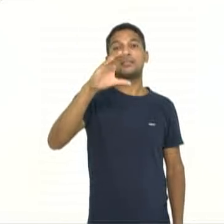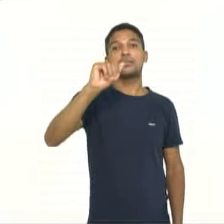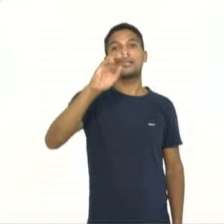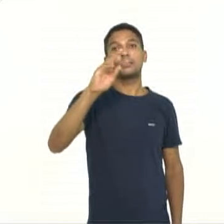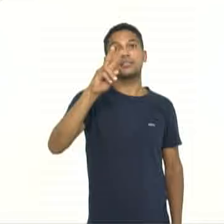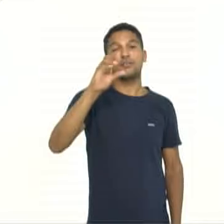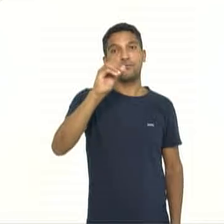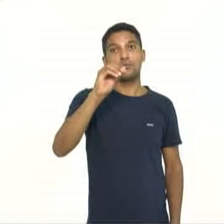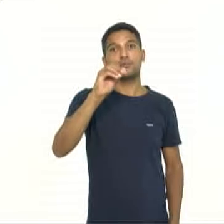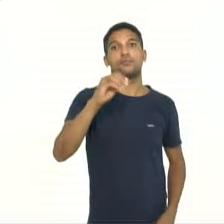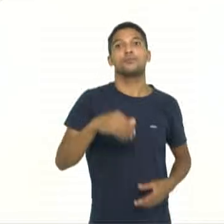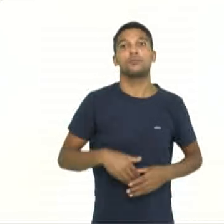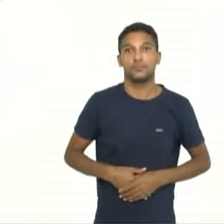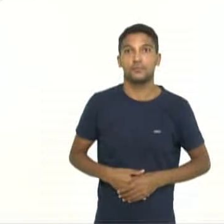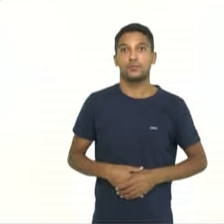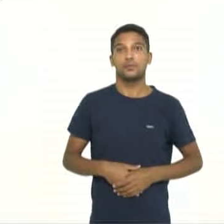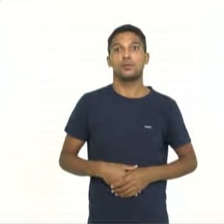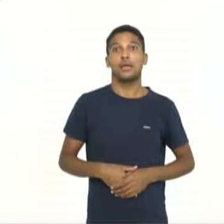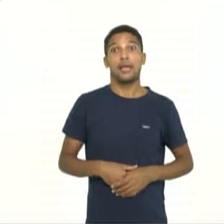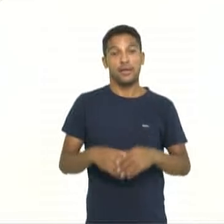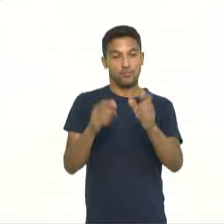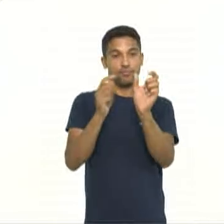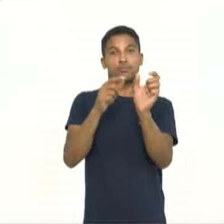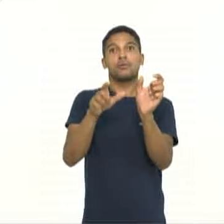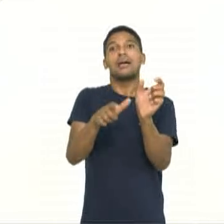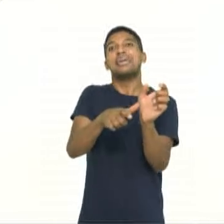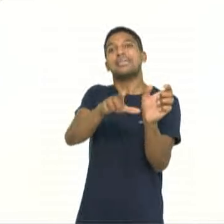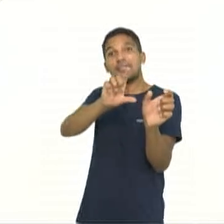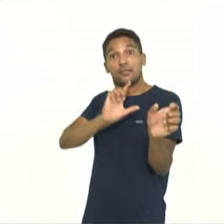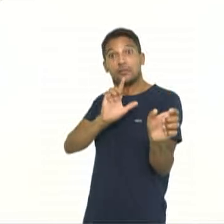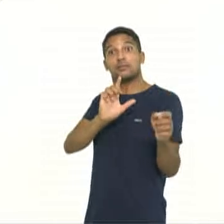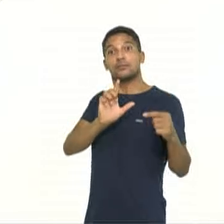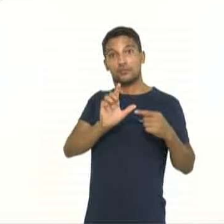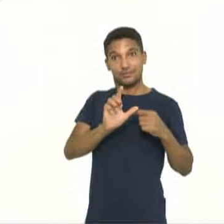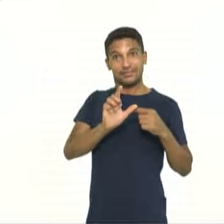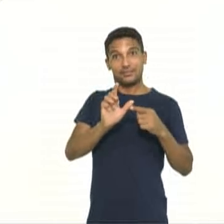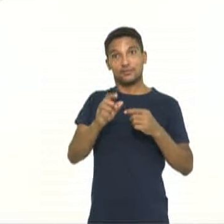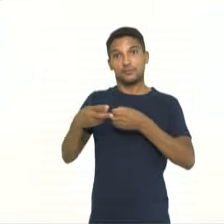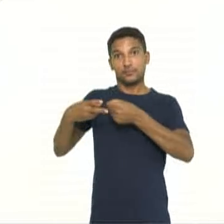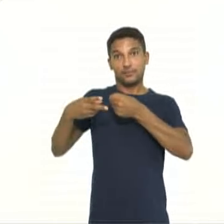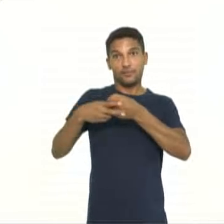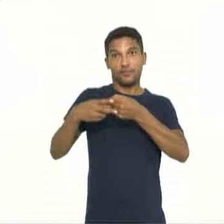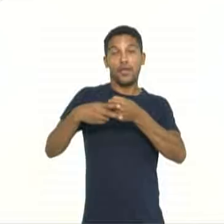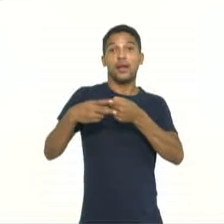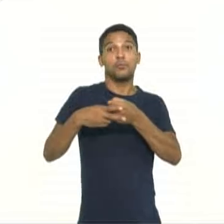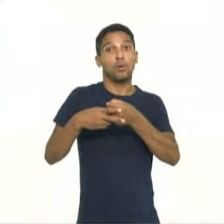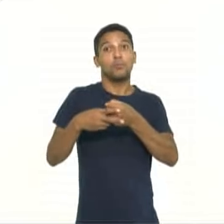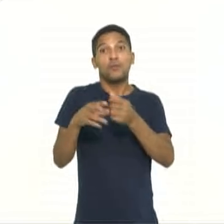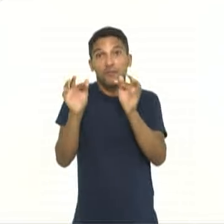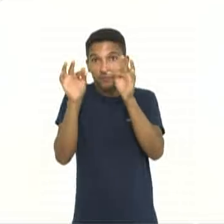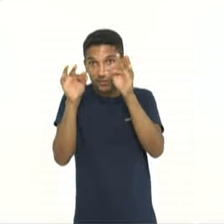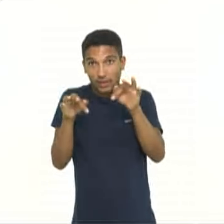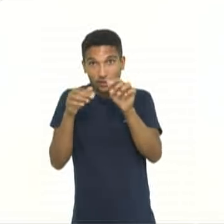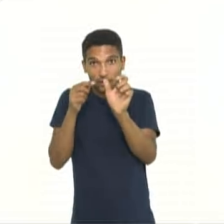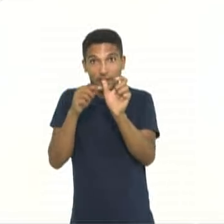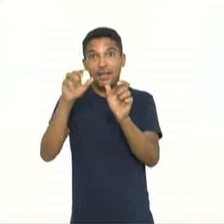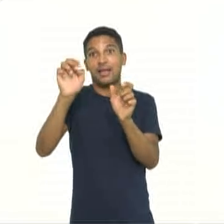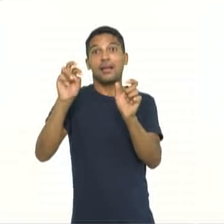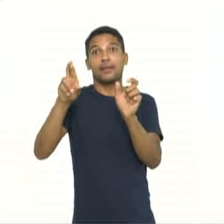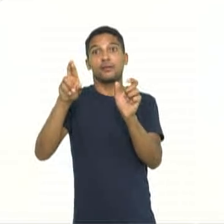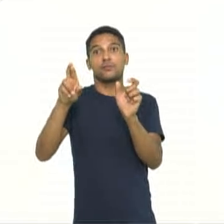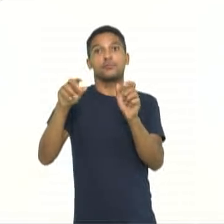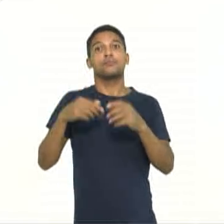no infinitivo, terminado em er, segunda conjugação. E explique o que esse verbo possivelmente